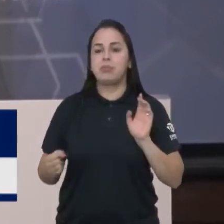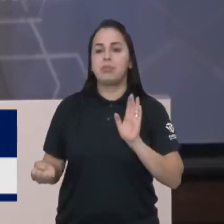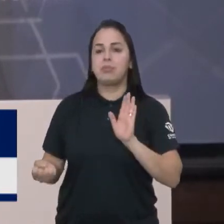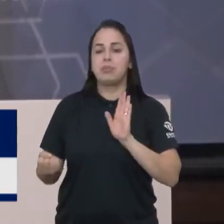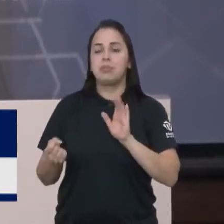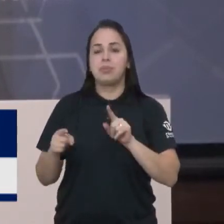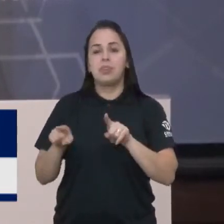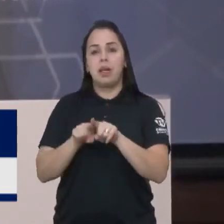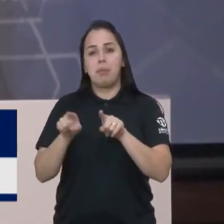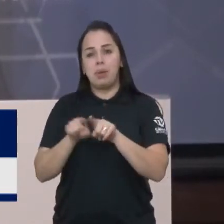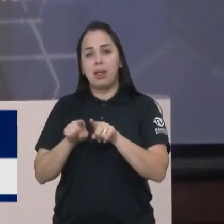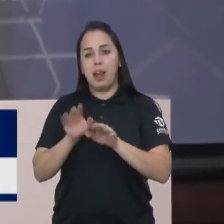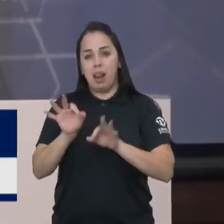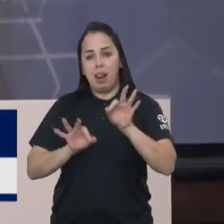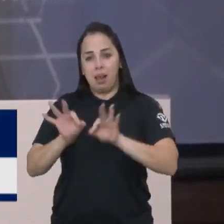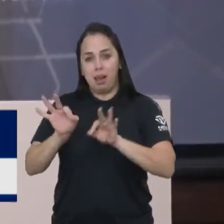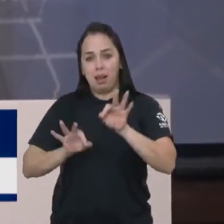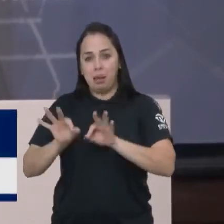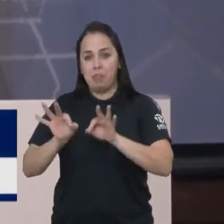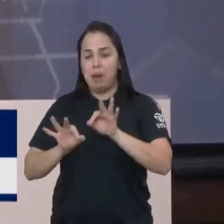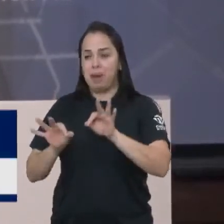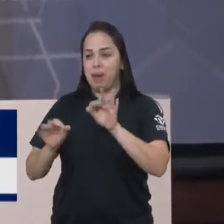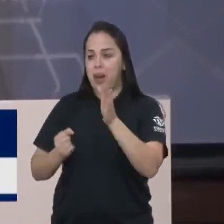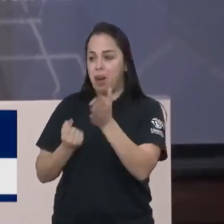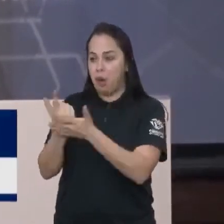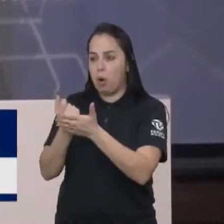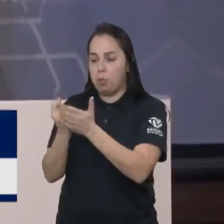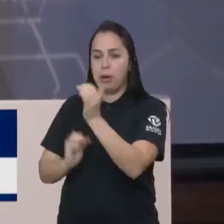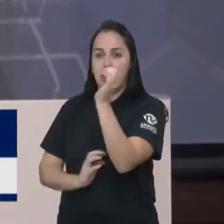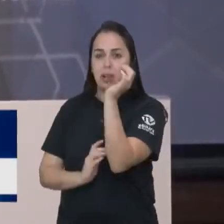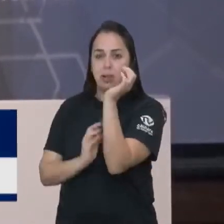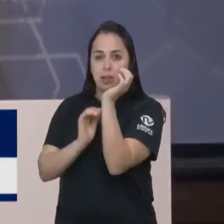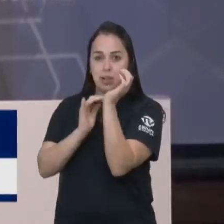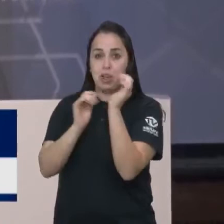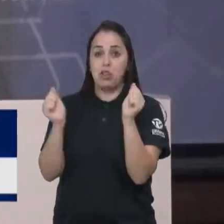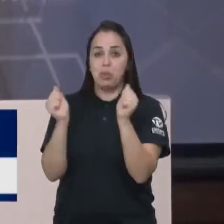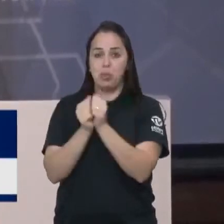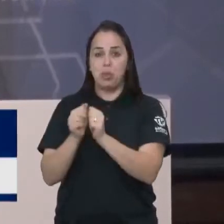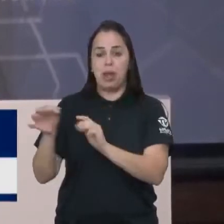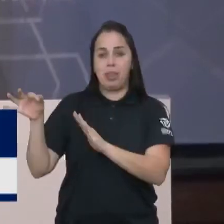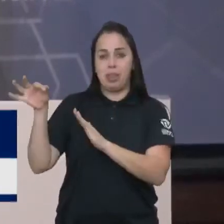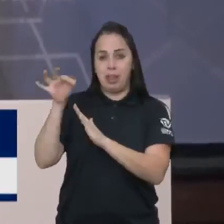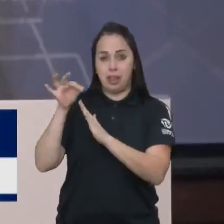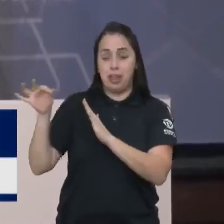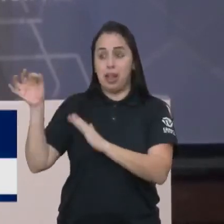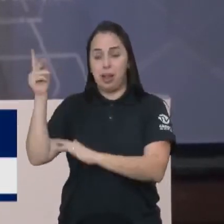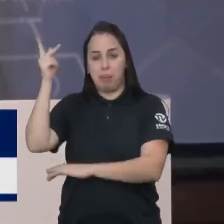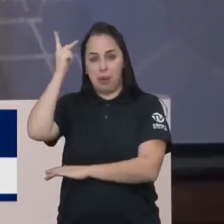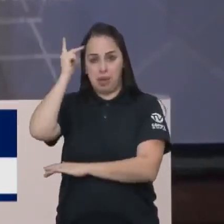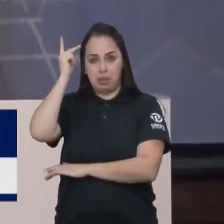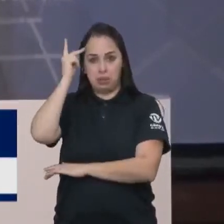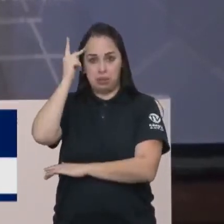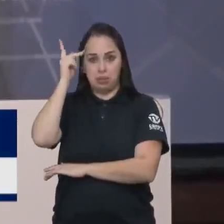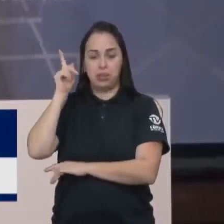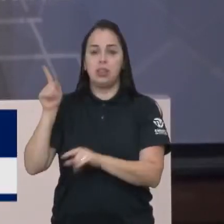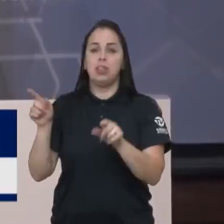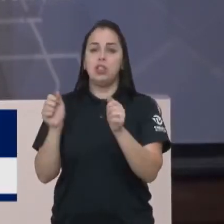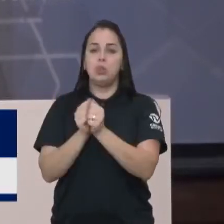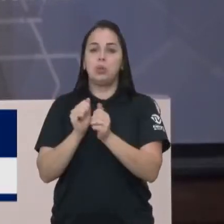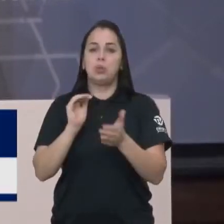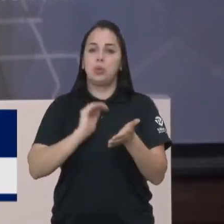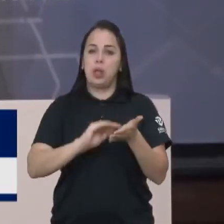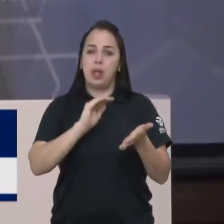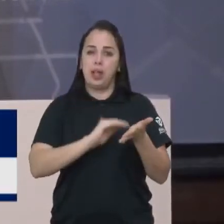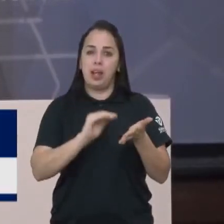a estrutura jurídica de aquisição do Parque Vicentino Aranha, junto à Santa Casa de Misericórdia de São Paulo, com a ajuda do secretário da Fazenda,